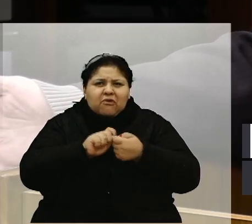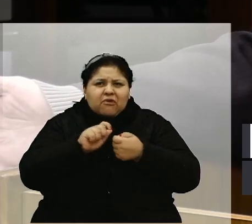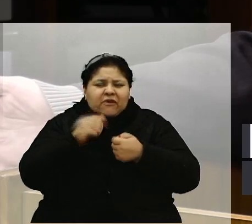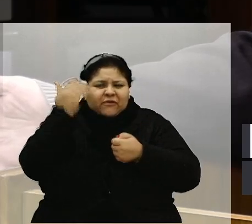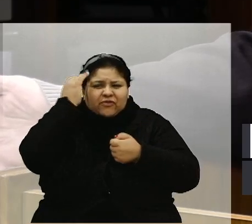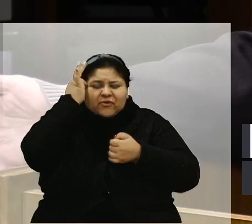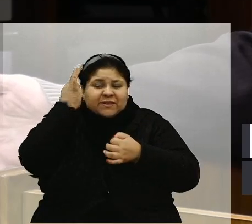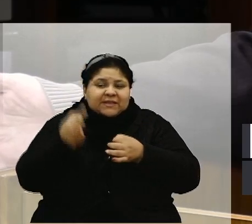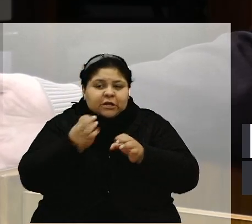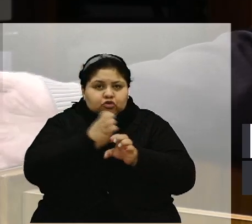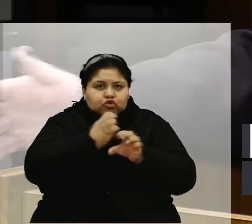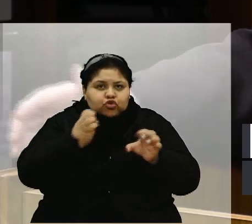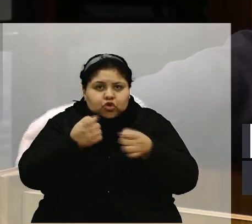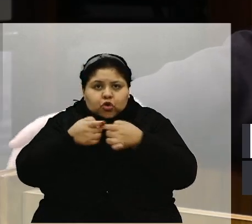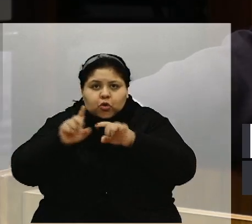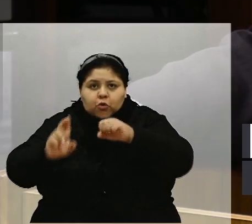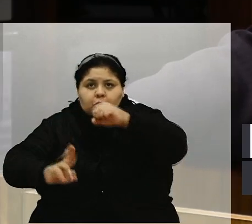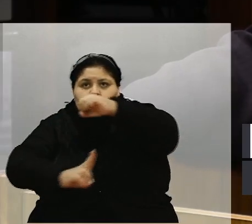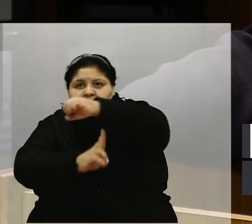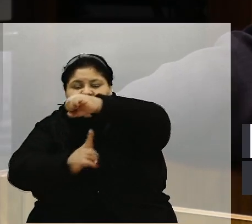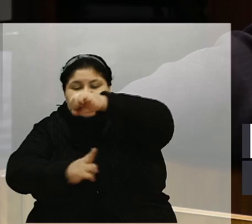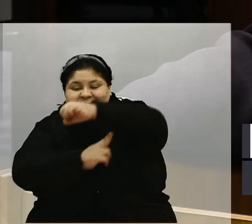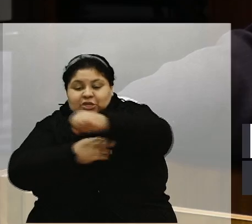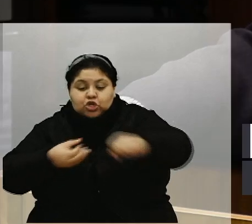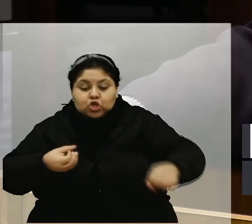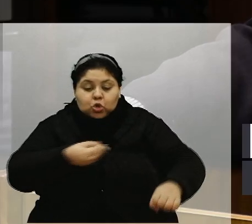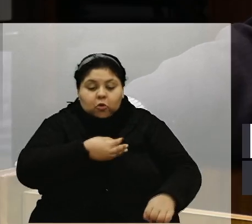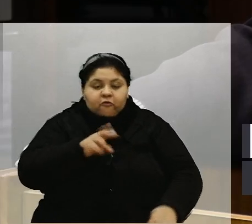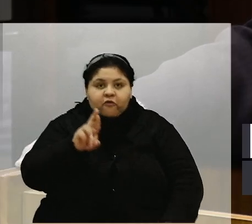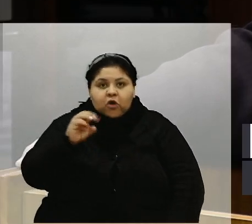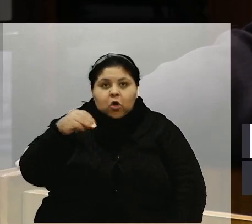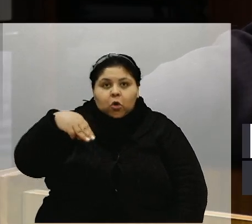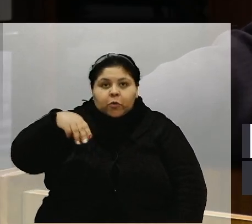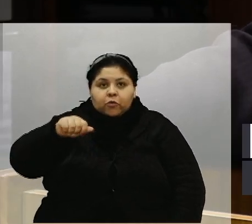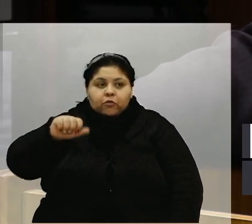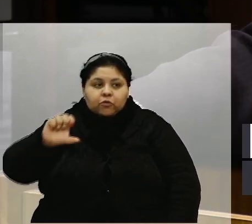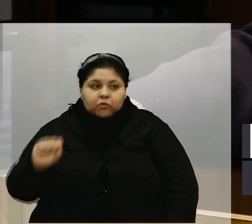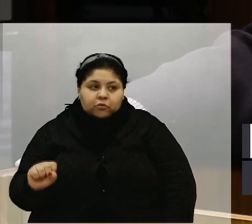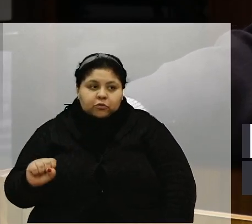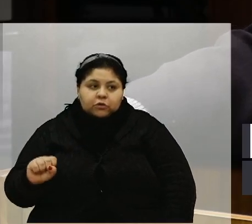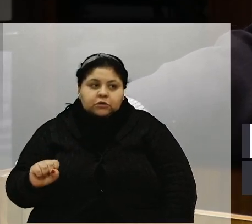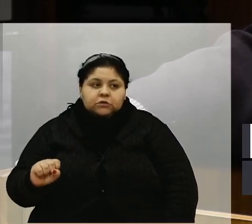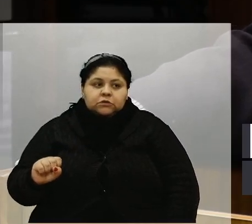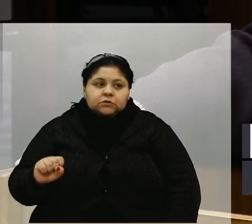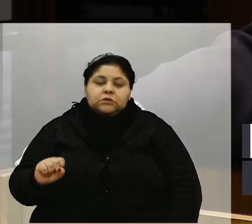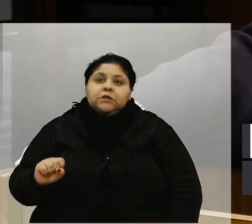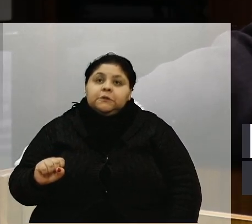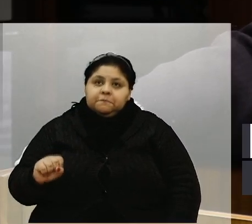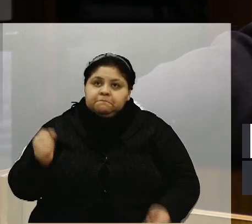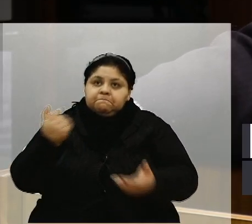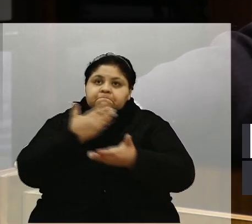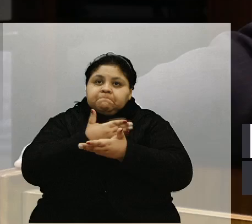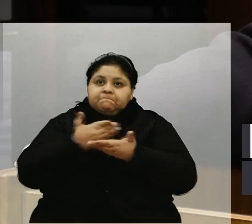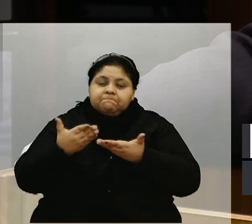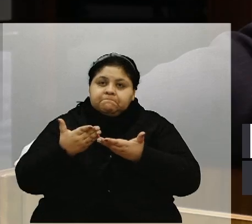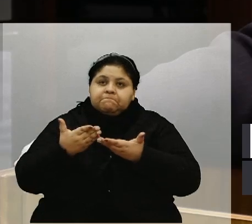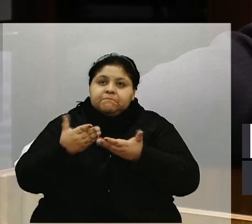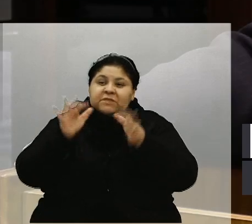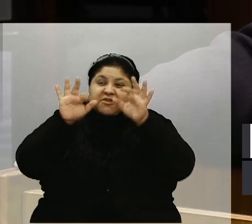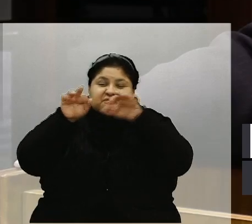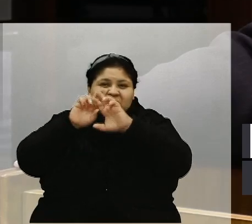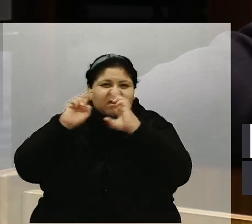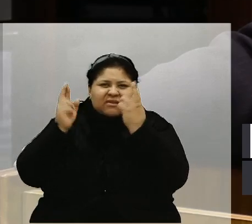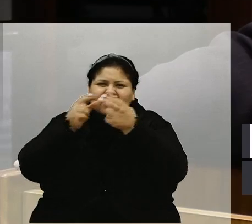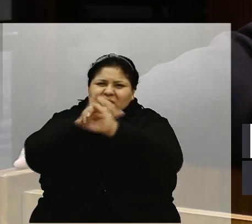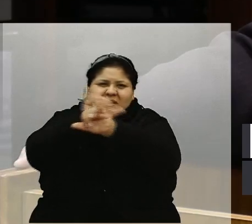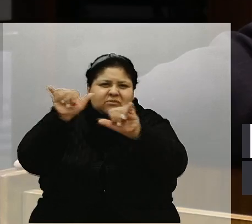engenharia, mas a ponte de Nova Roma do Sul, e o desafio está lançado a partir de agora. Chega de reunião, chega de